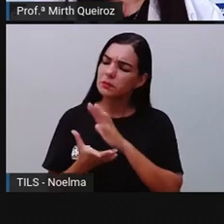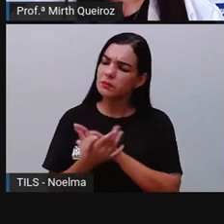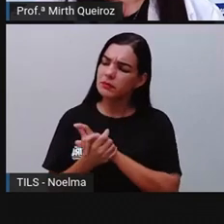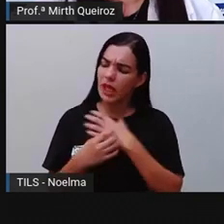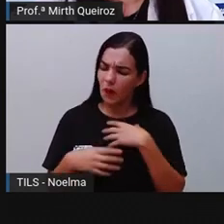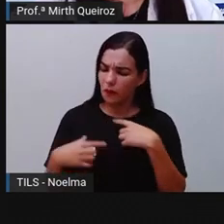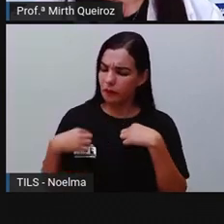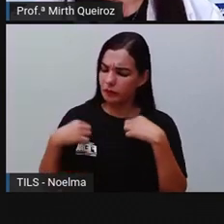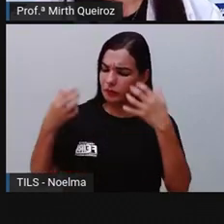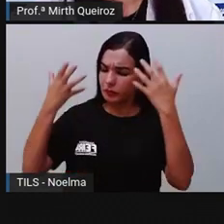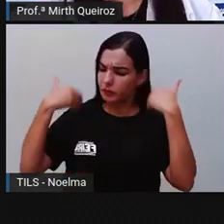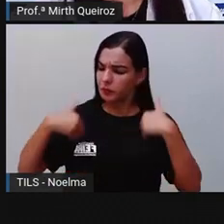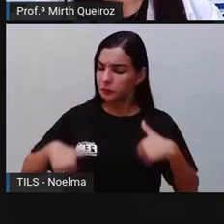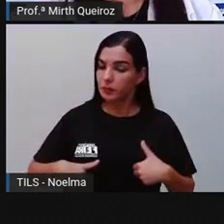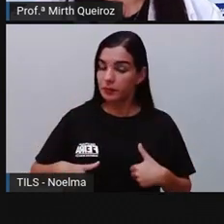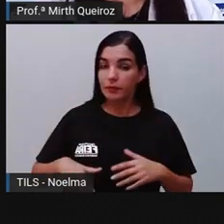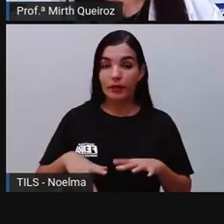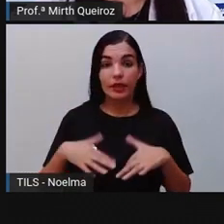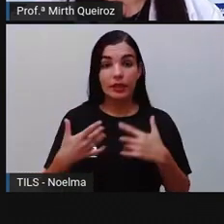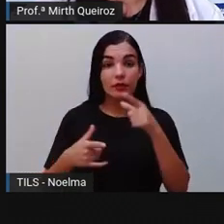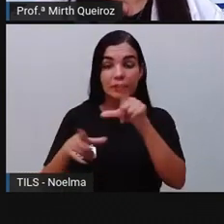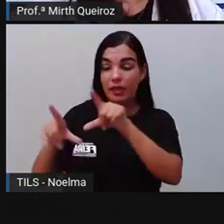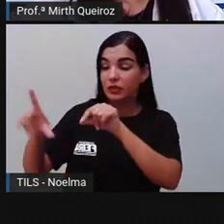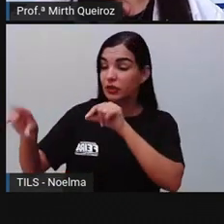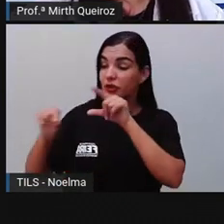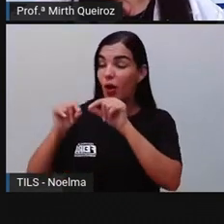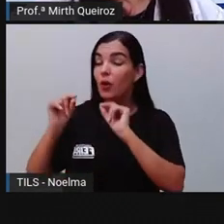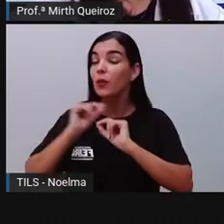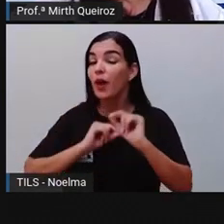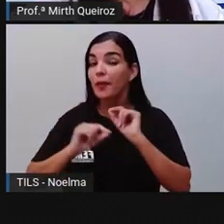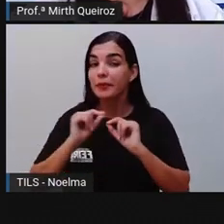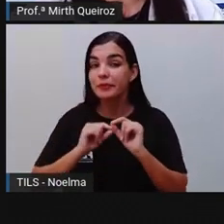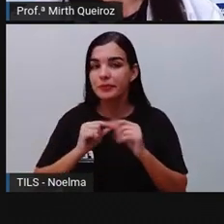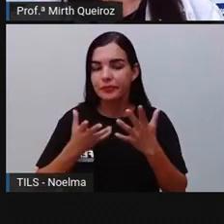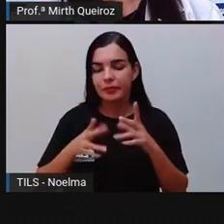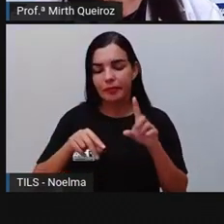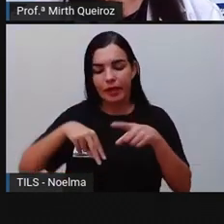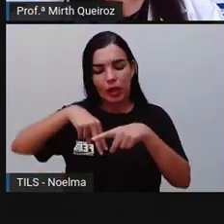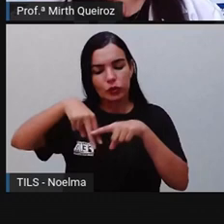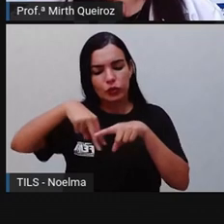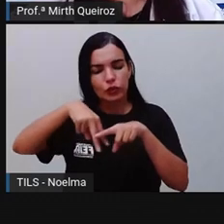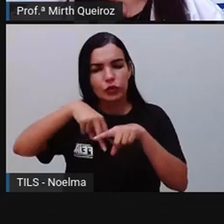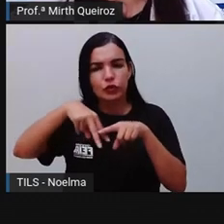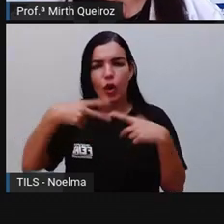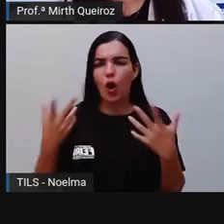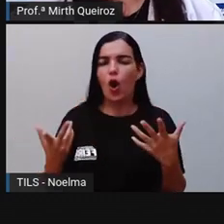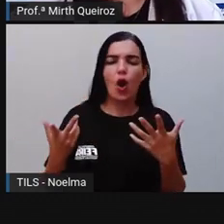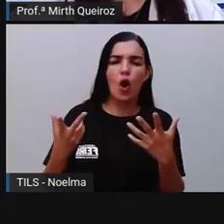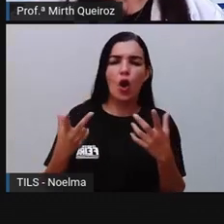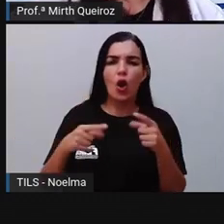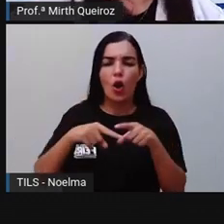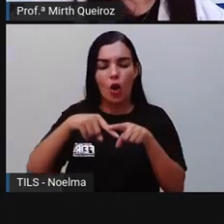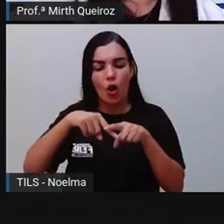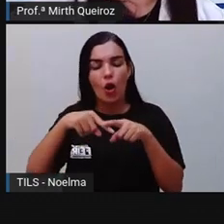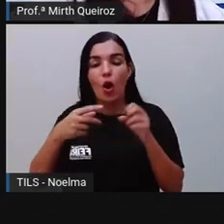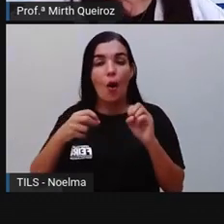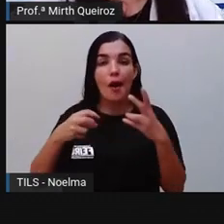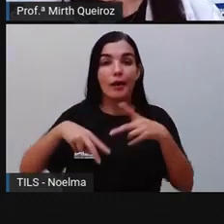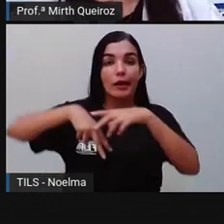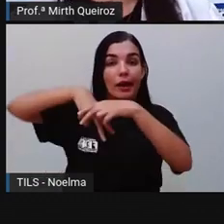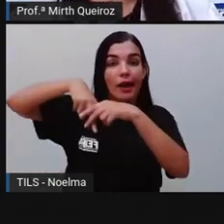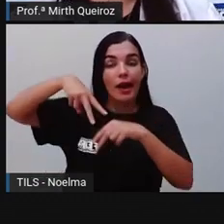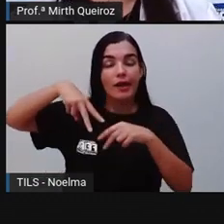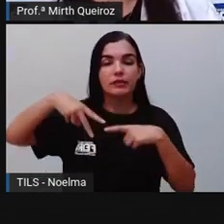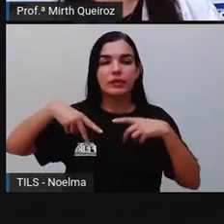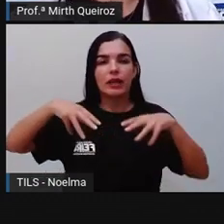aí vocês, geralmente, vão escolher ali um short, né? Uma bermuda, uma calça,